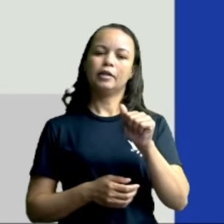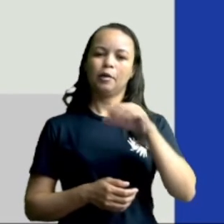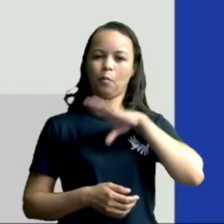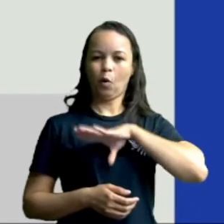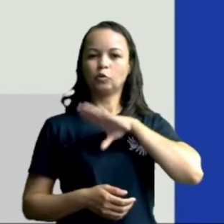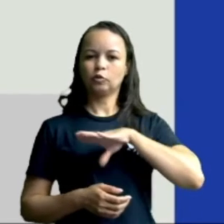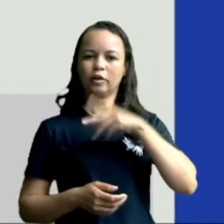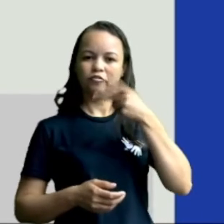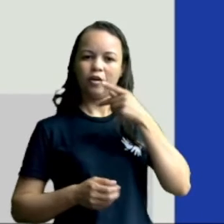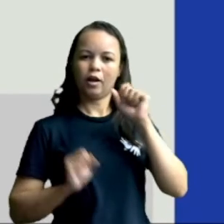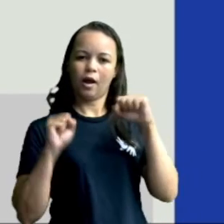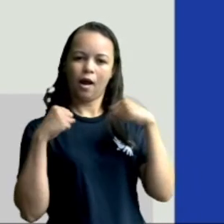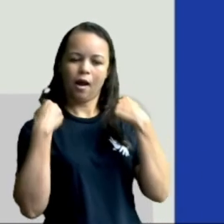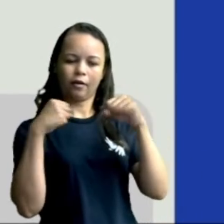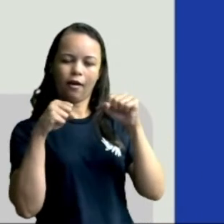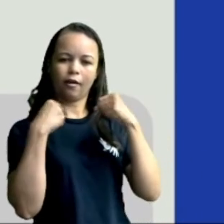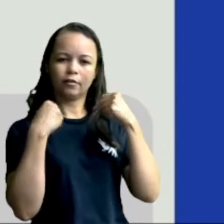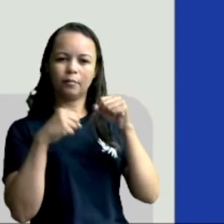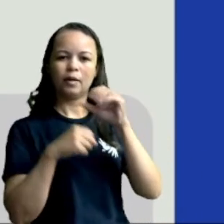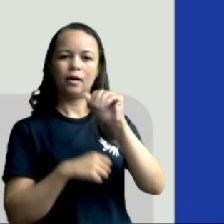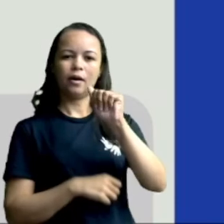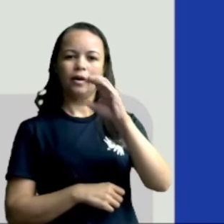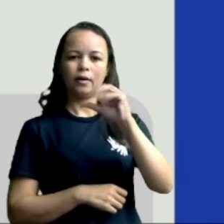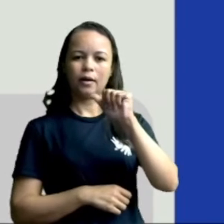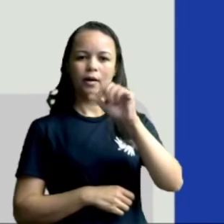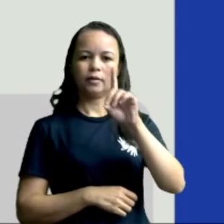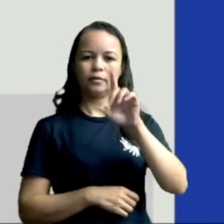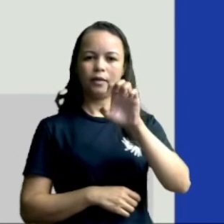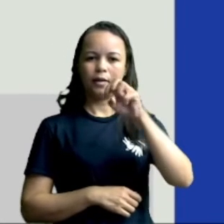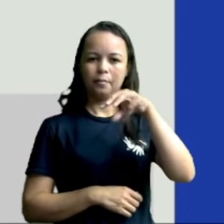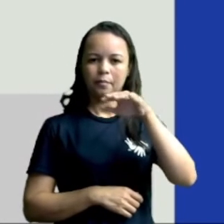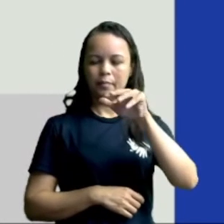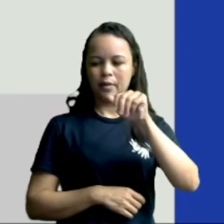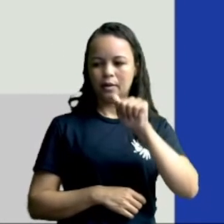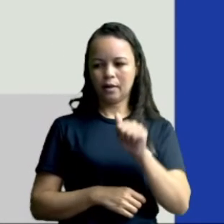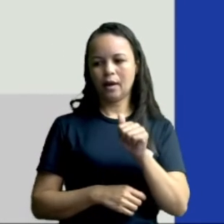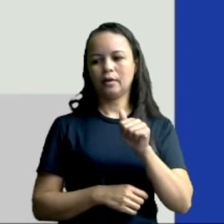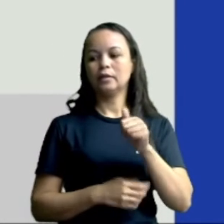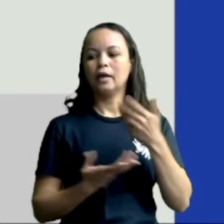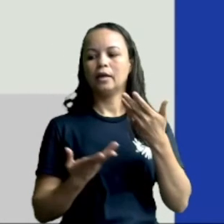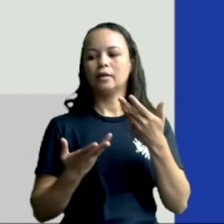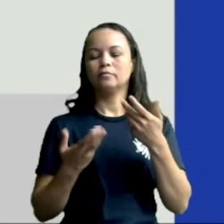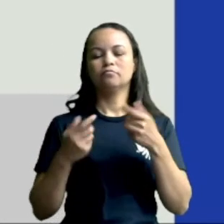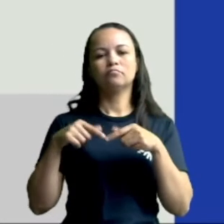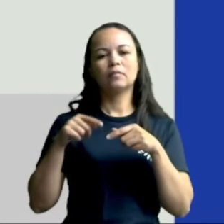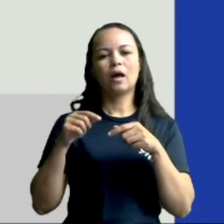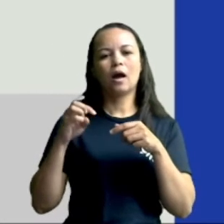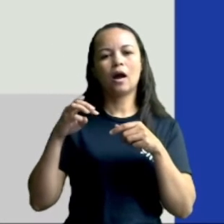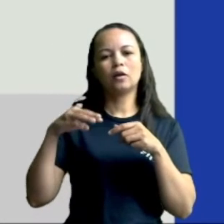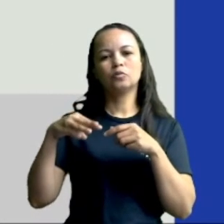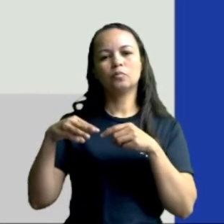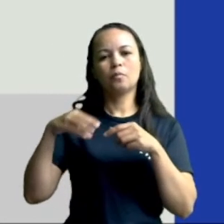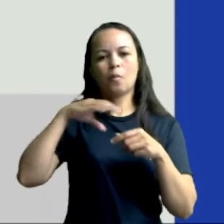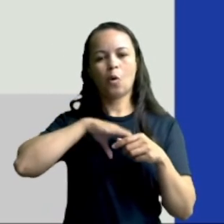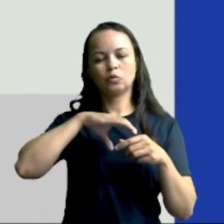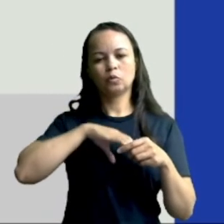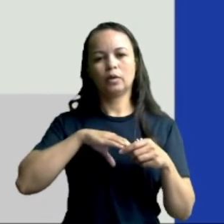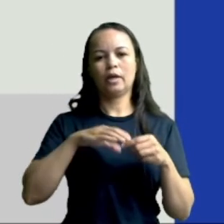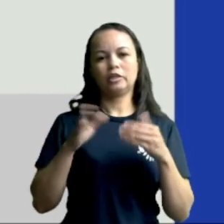academia. Então, eu tenho a sílaba tônica do português, a última, e em espanhol eu tenho